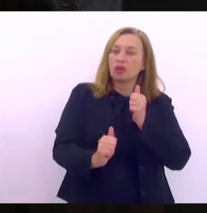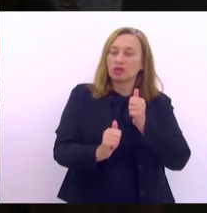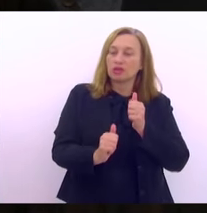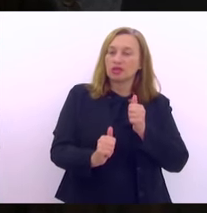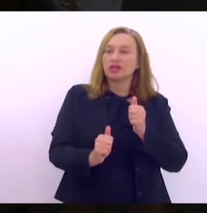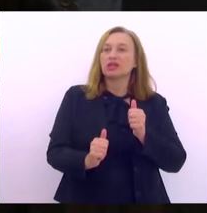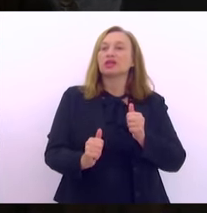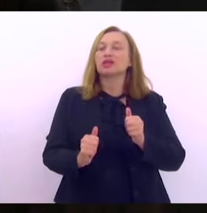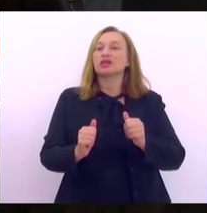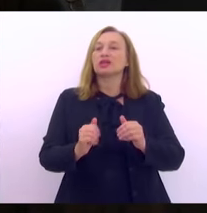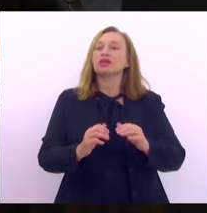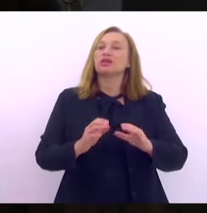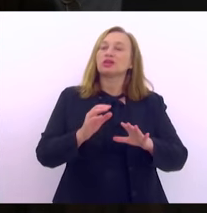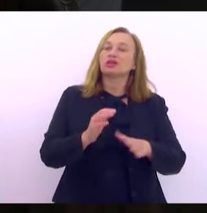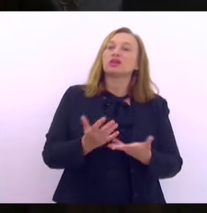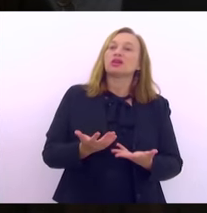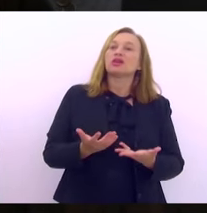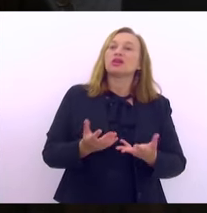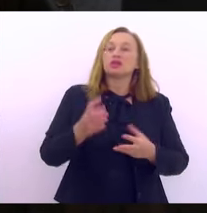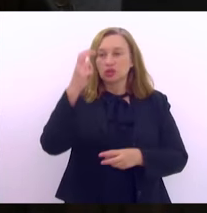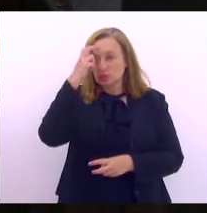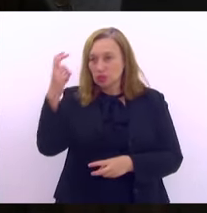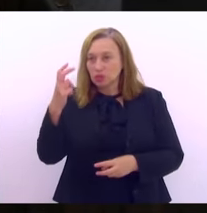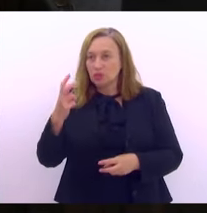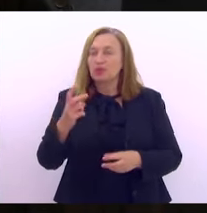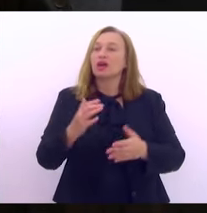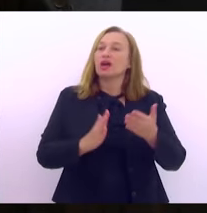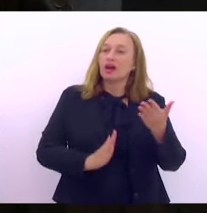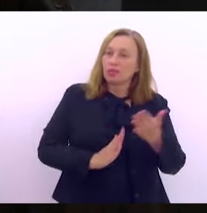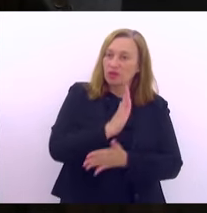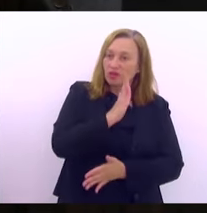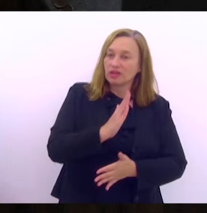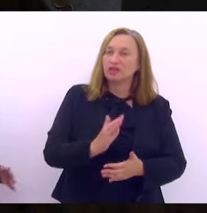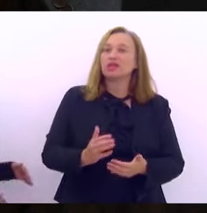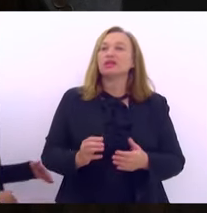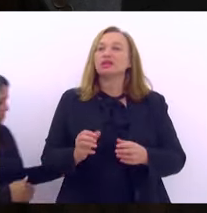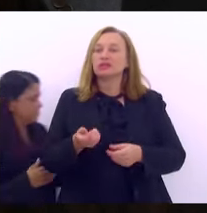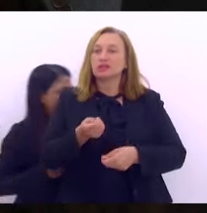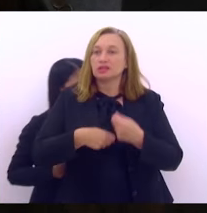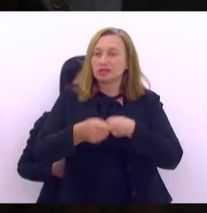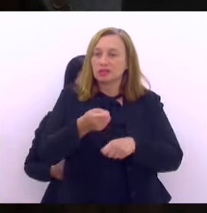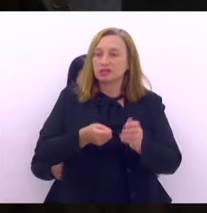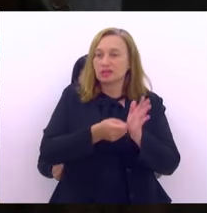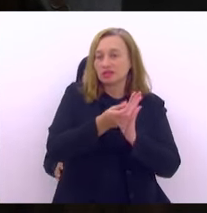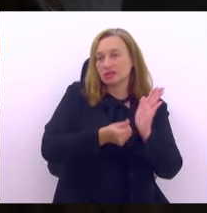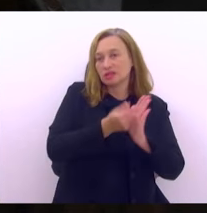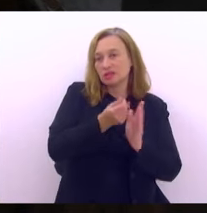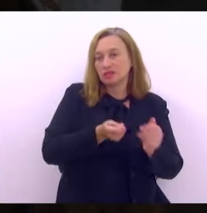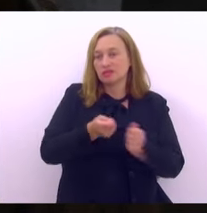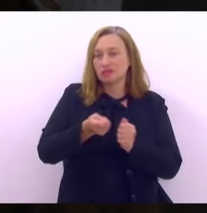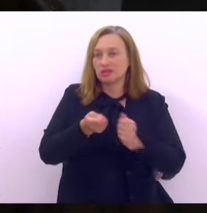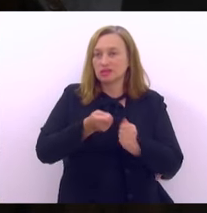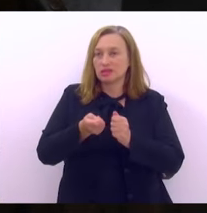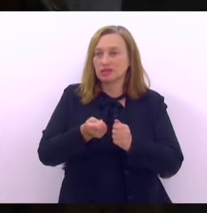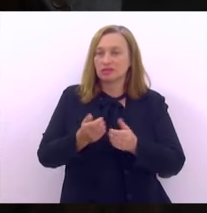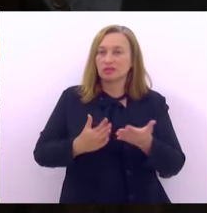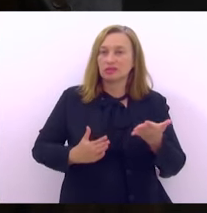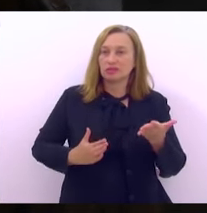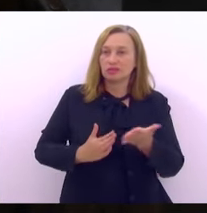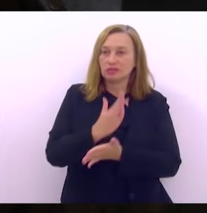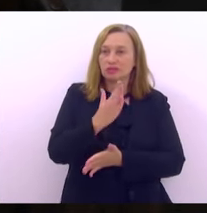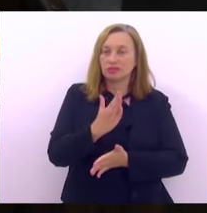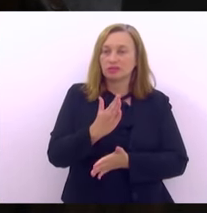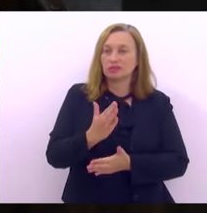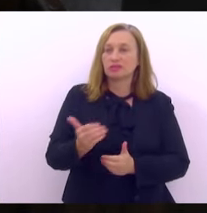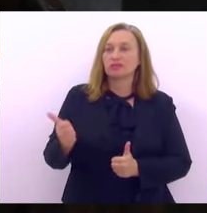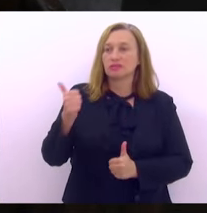CCJ, de Cultura, favorável, de Economia, Indústria e Comércio, favorável, e de Orçamento, Finanças, Fiscalização Financeira